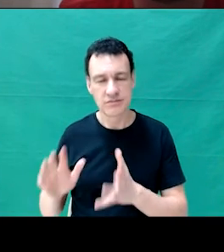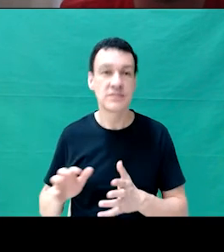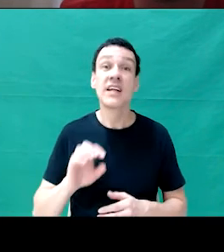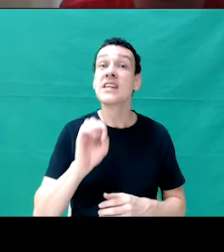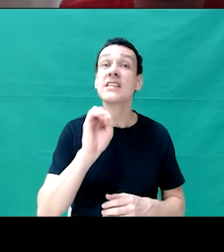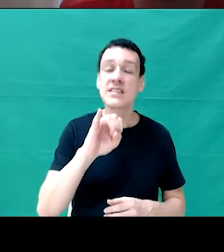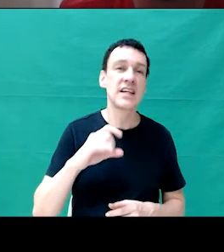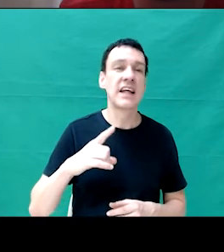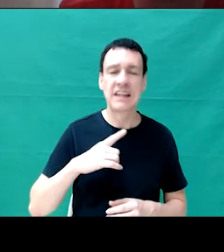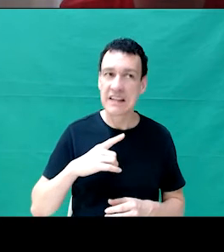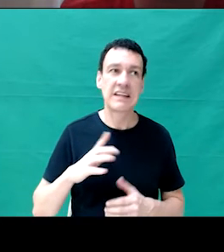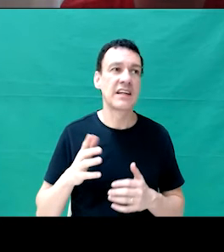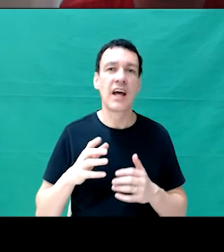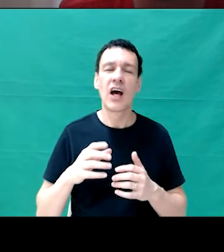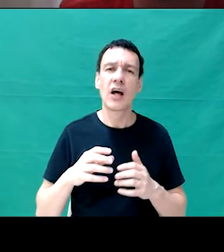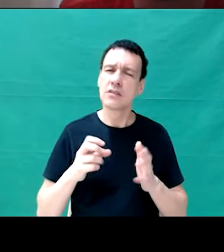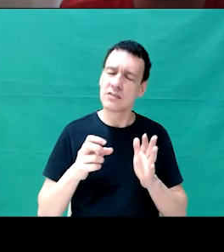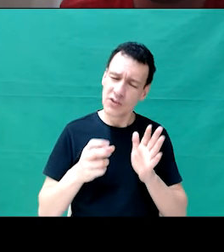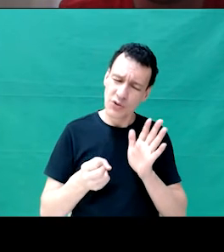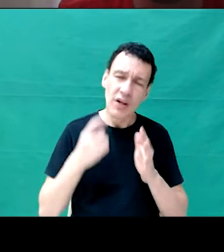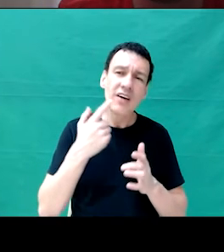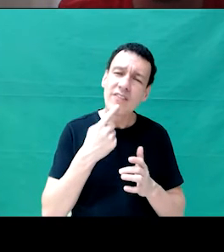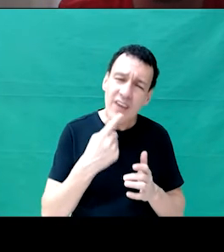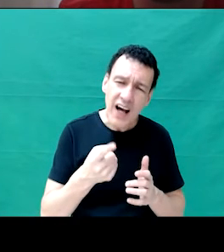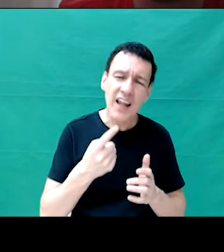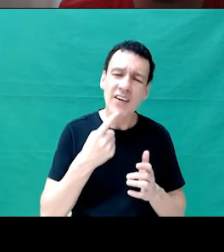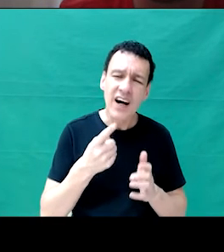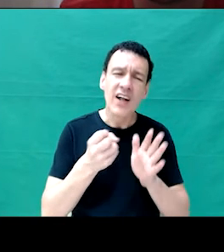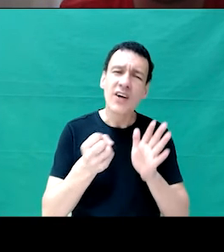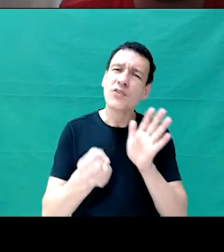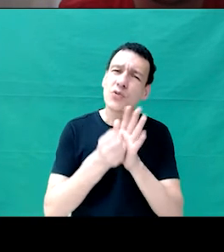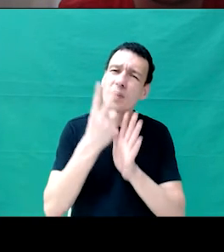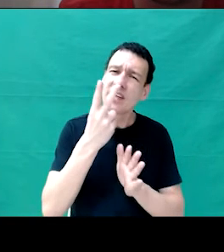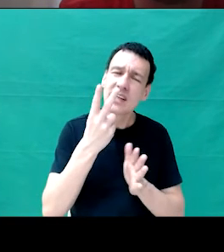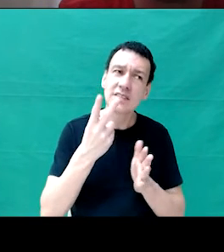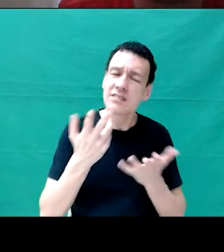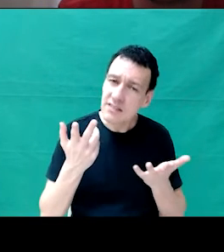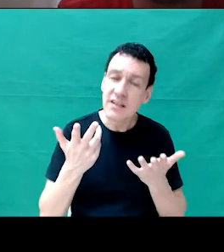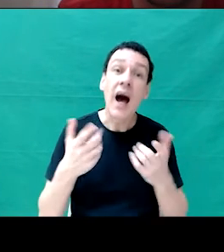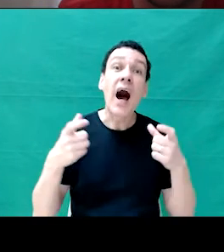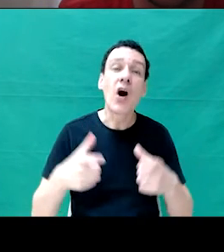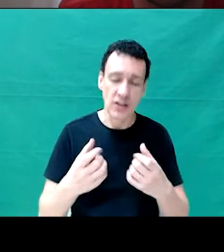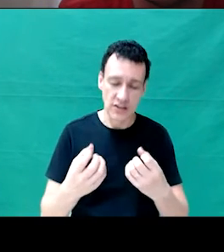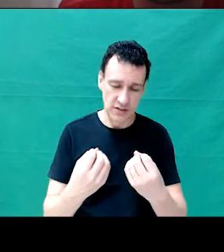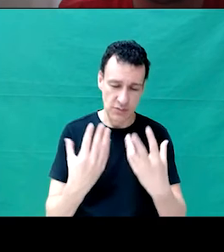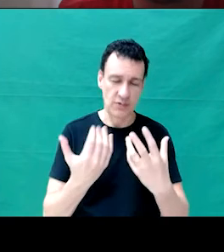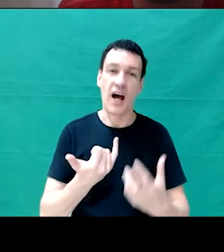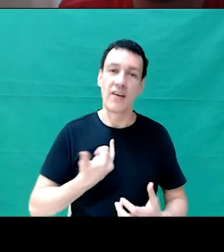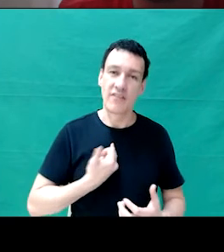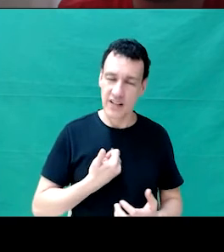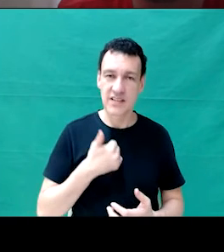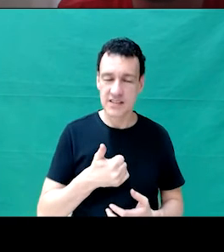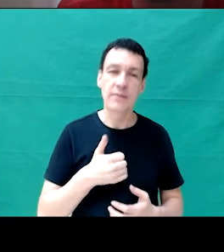tais elementos, né? Esses elementos estão sendo verbalizados 2 vezes pelo leitor de tela. Esse elemento aqui está